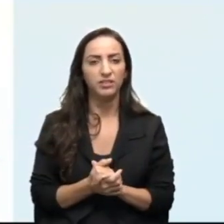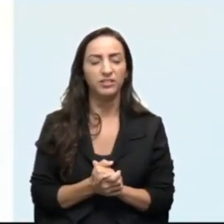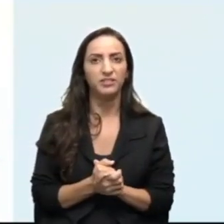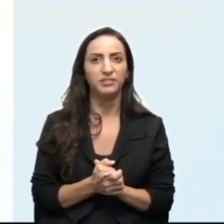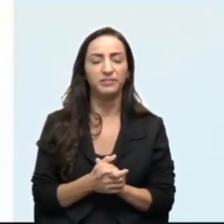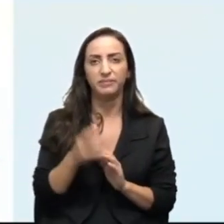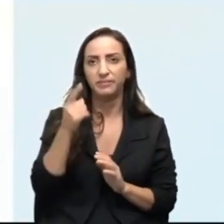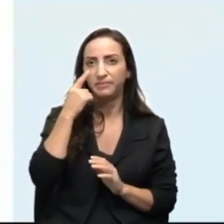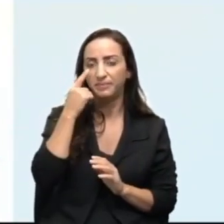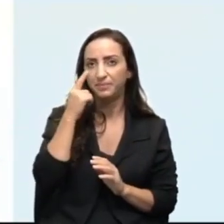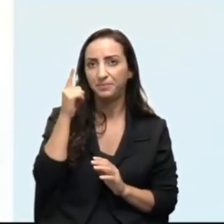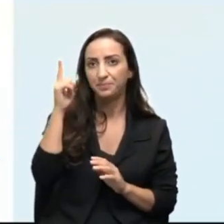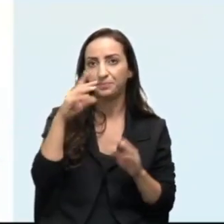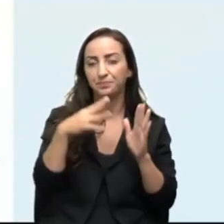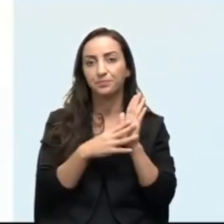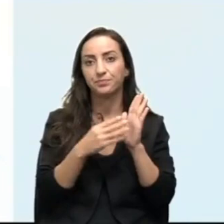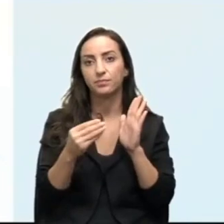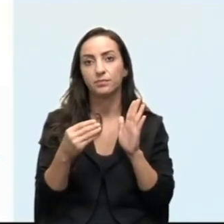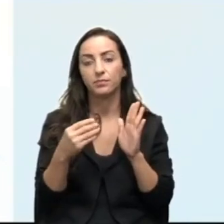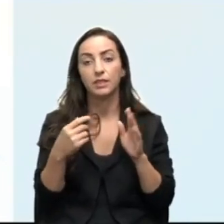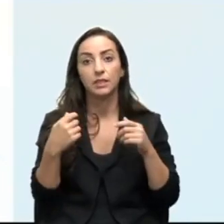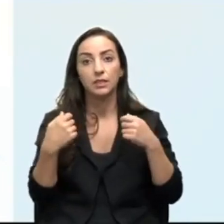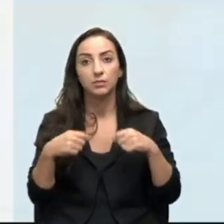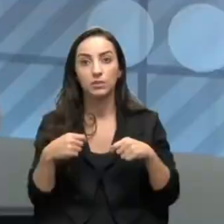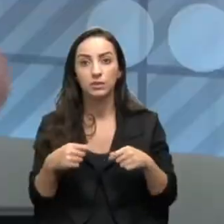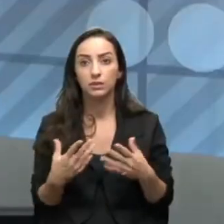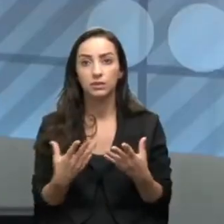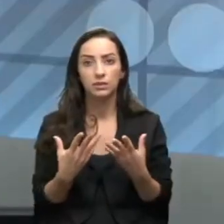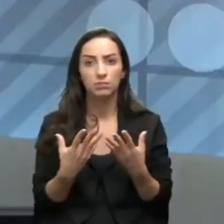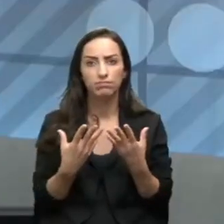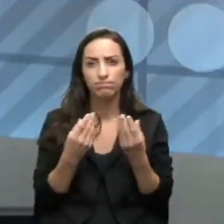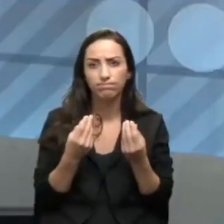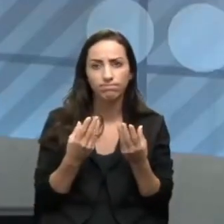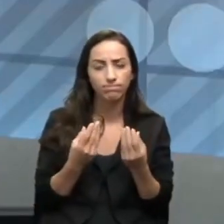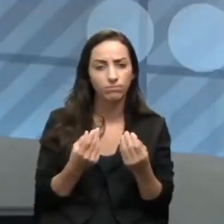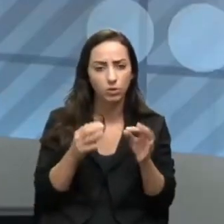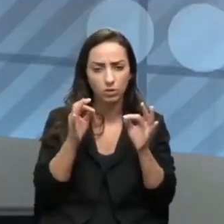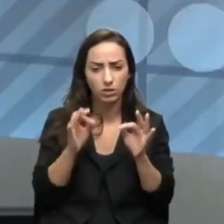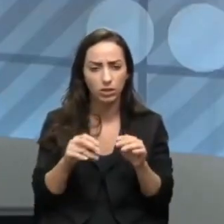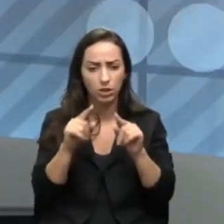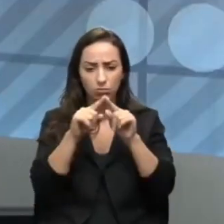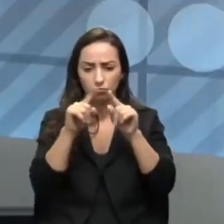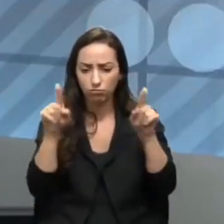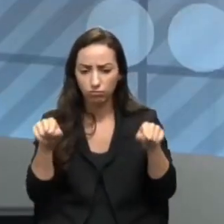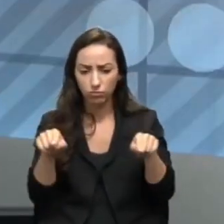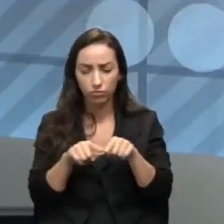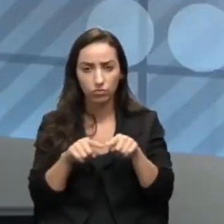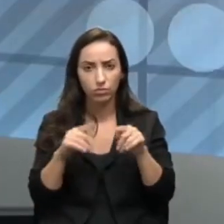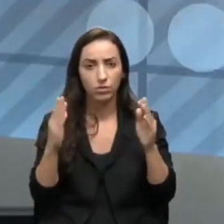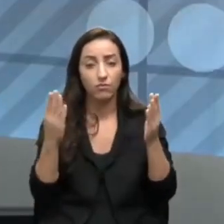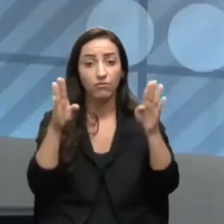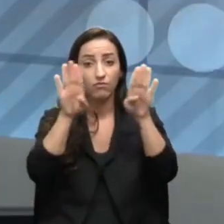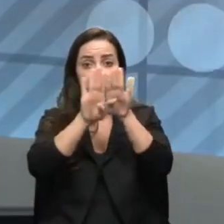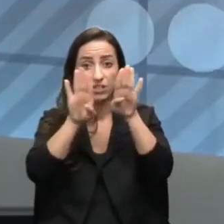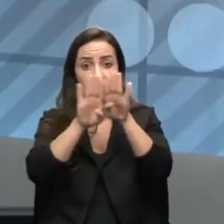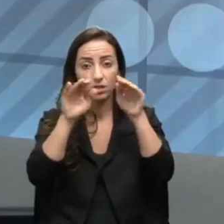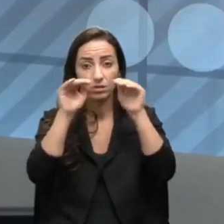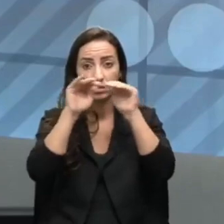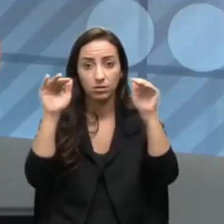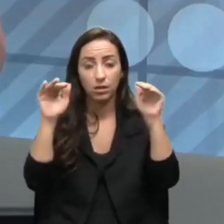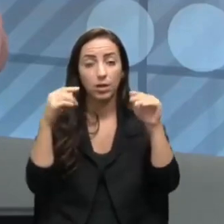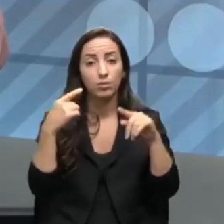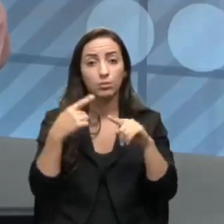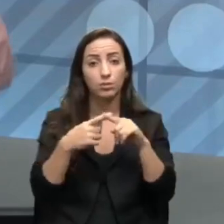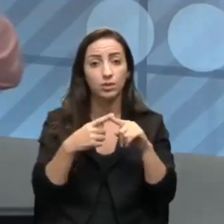Esse modelo de estribo, ele tem que ser muito bem fechado na parte superior, porque a partir do momento que a